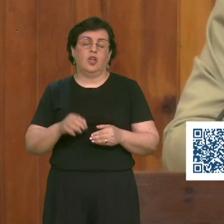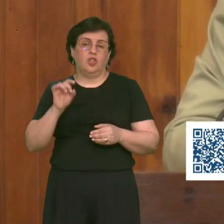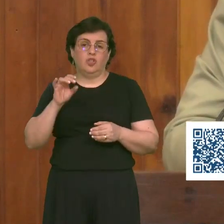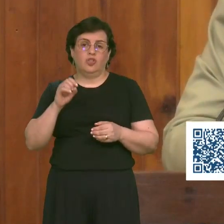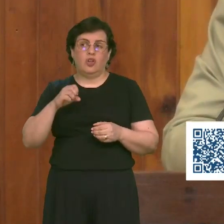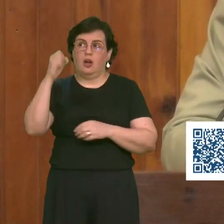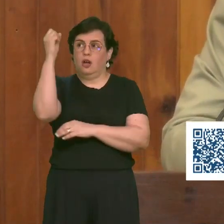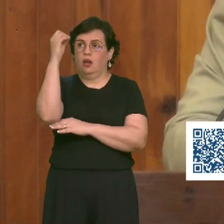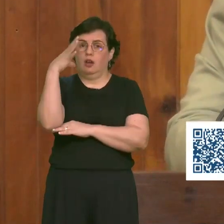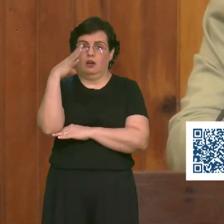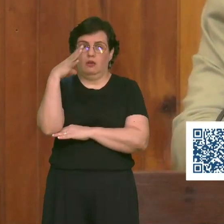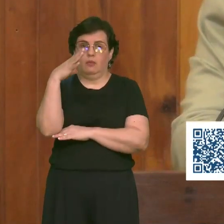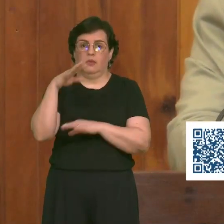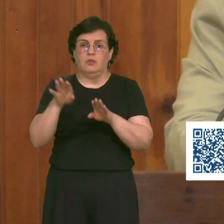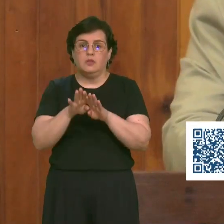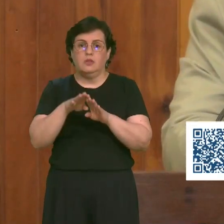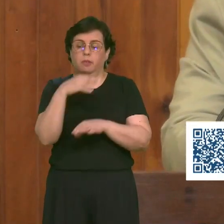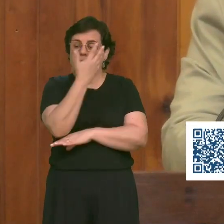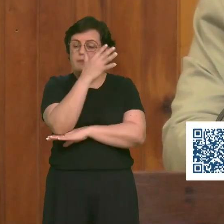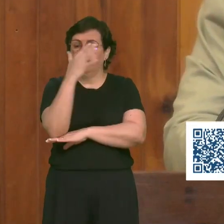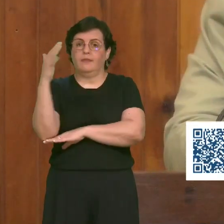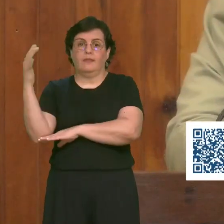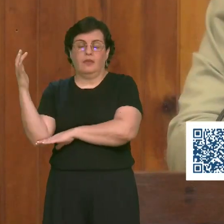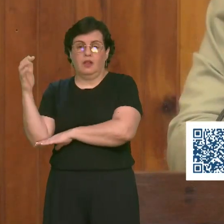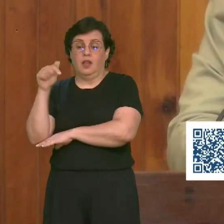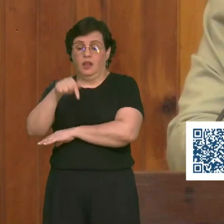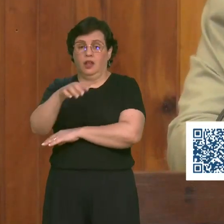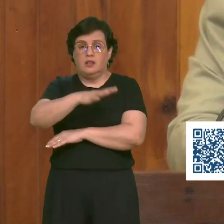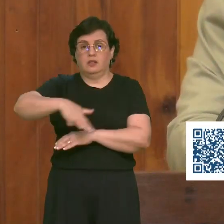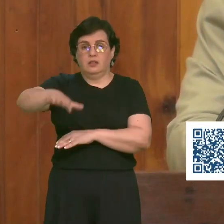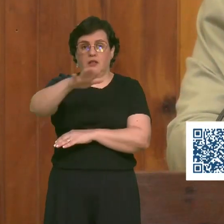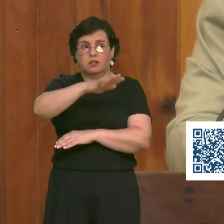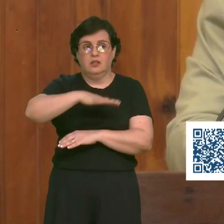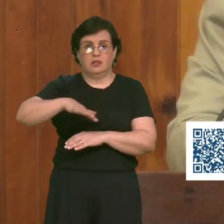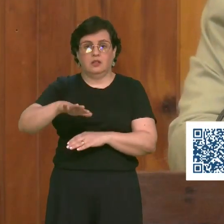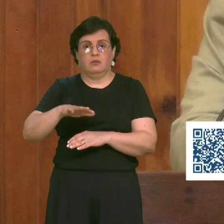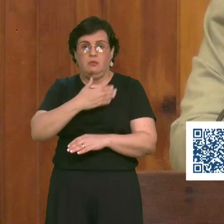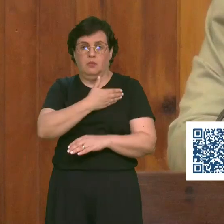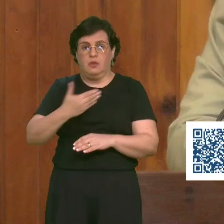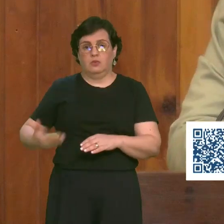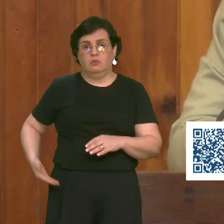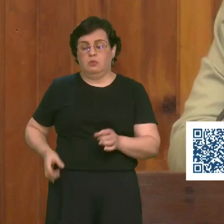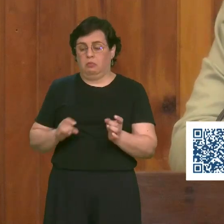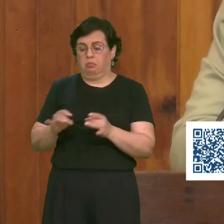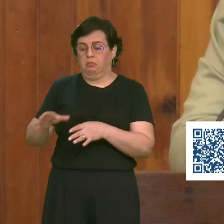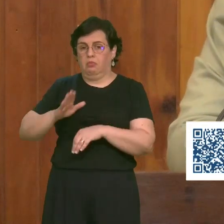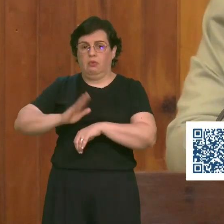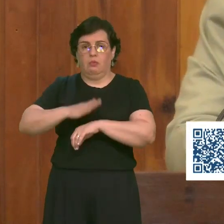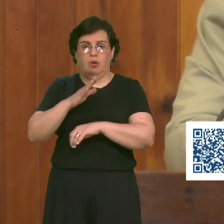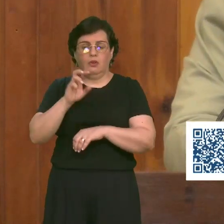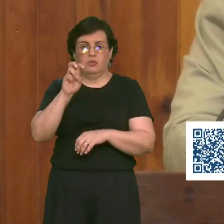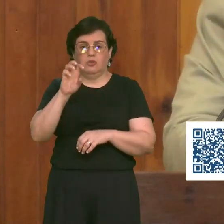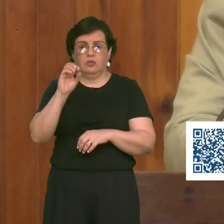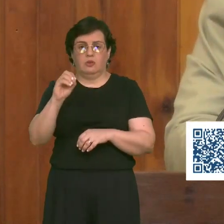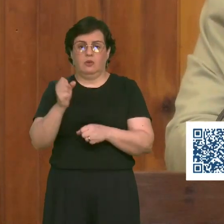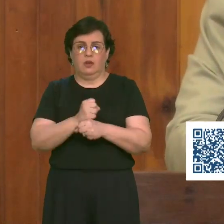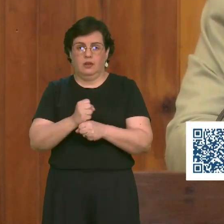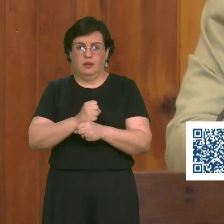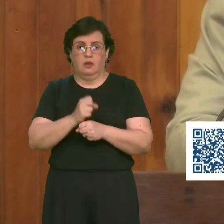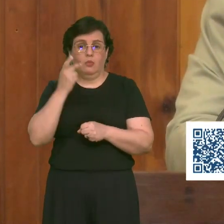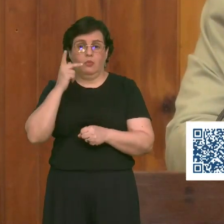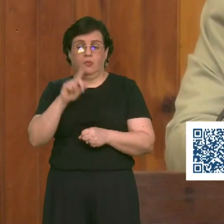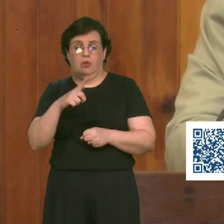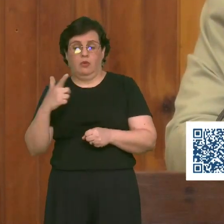a iluminação de espaço público abandonado há mais de 50 anos através da portaria